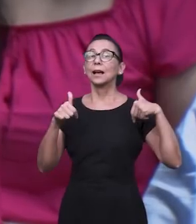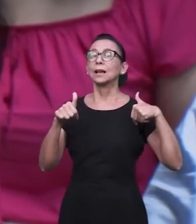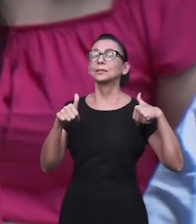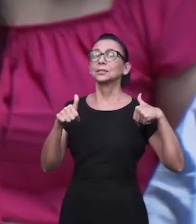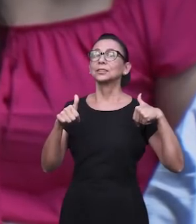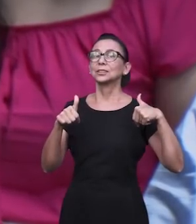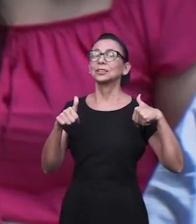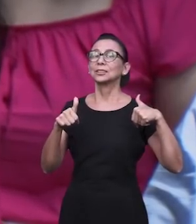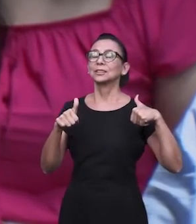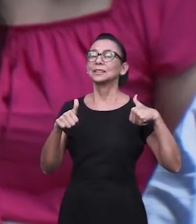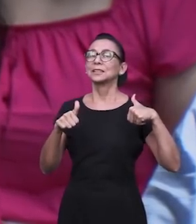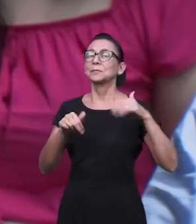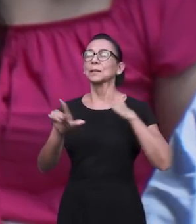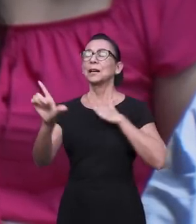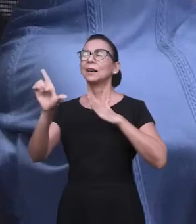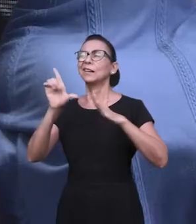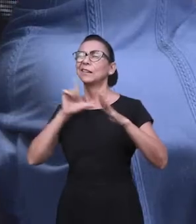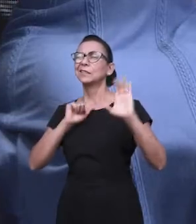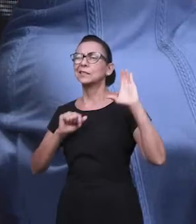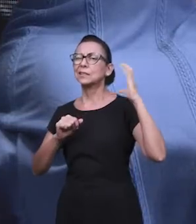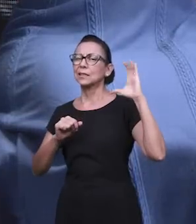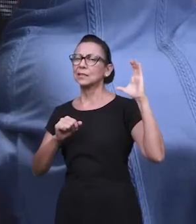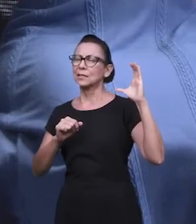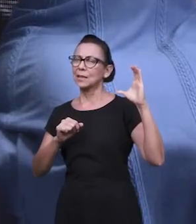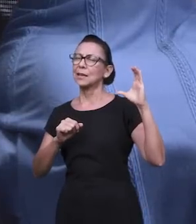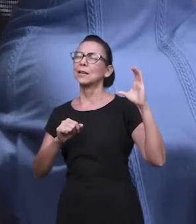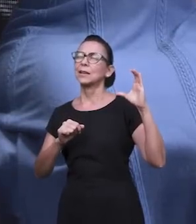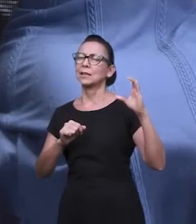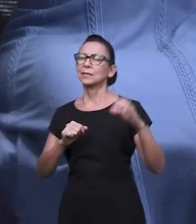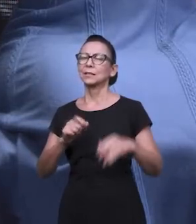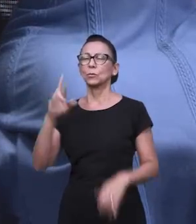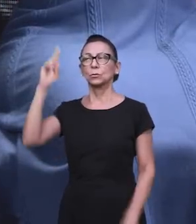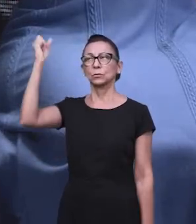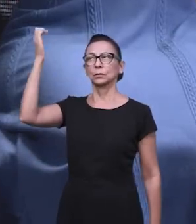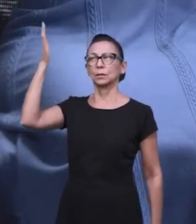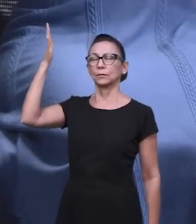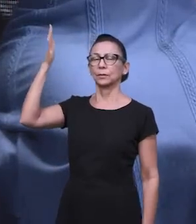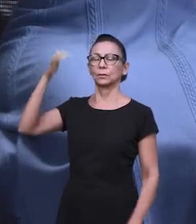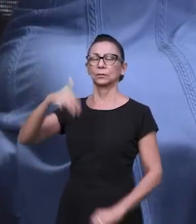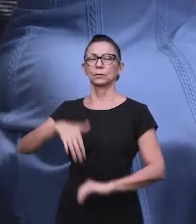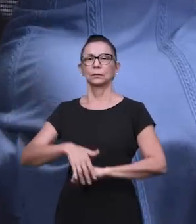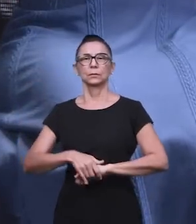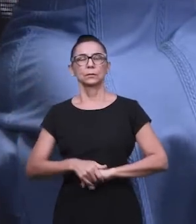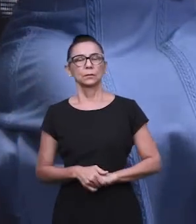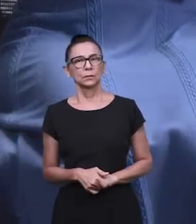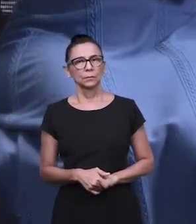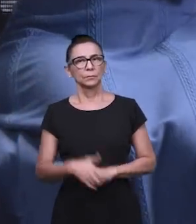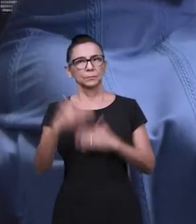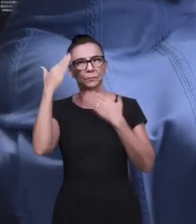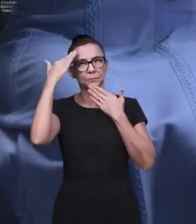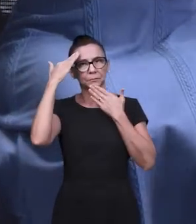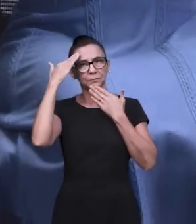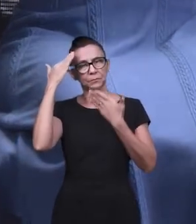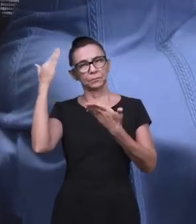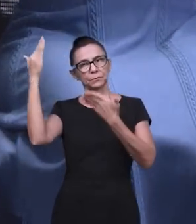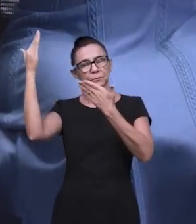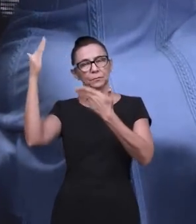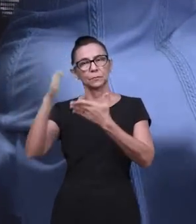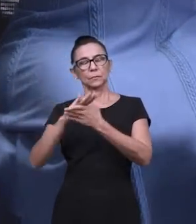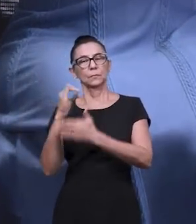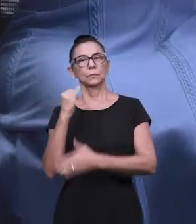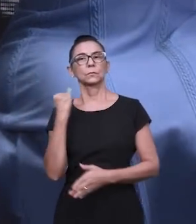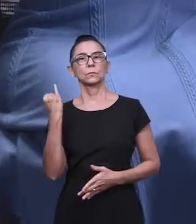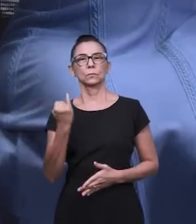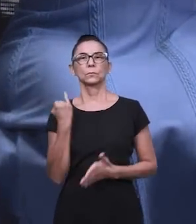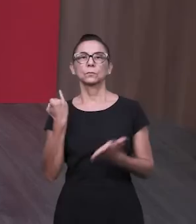e a palavra, antes de toda essa ciência ser revelada, já se revelando. Graças a Deus. É